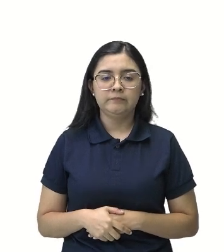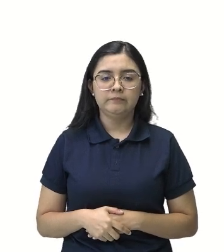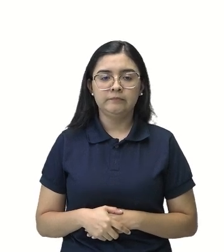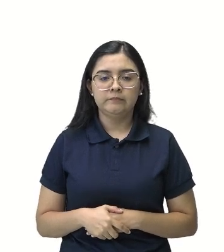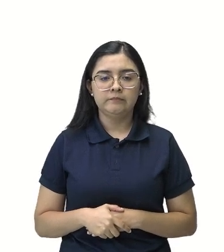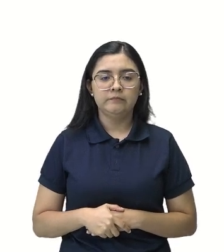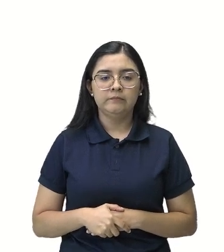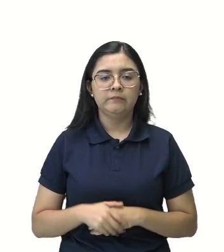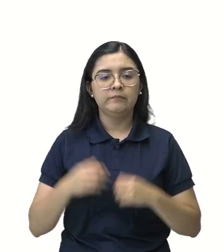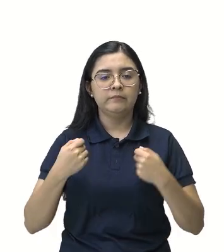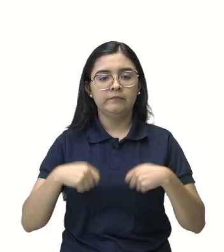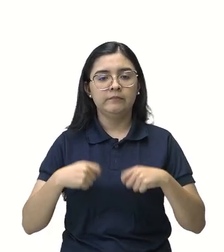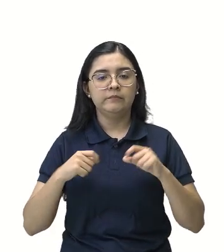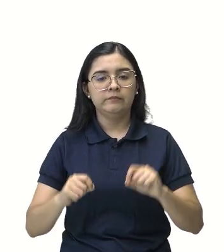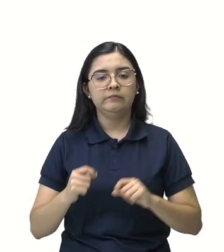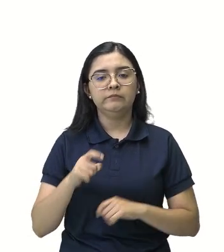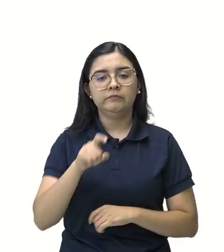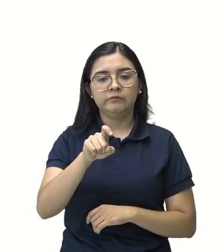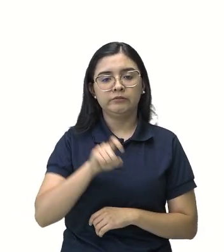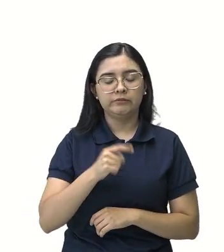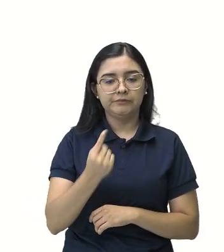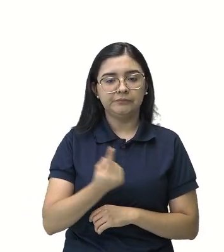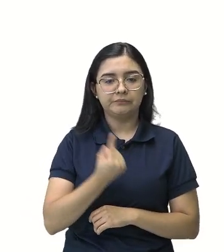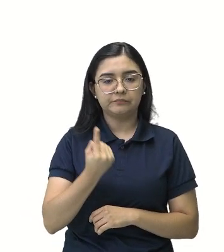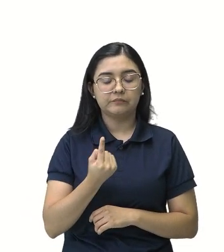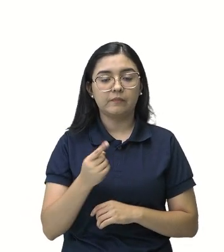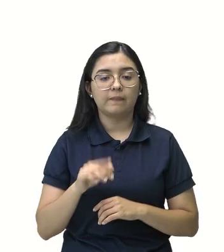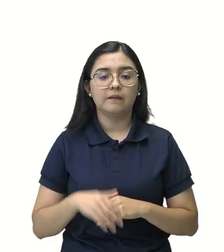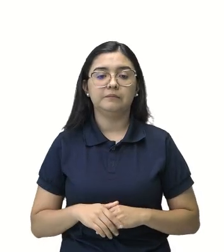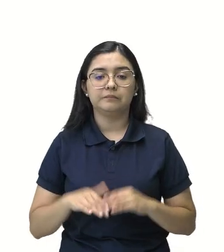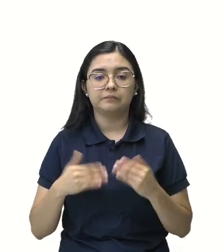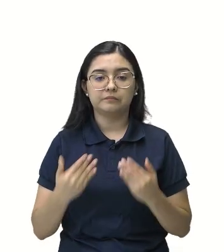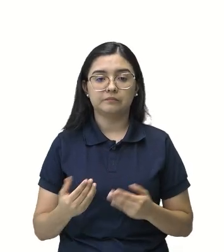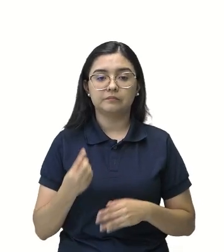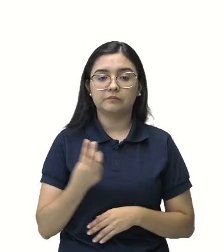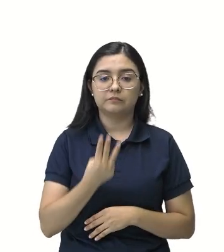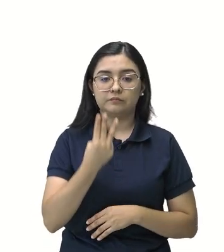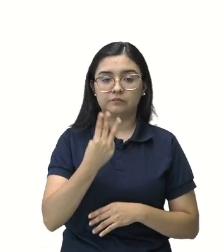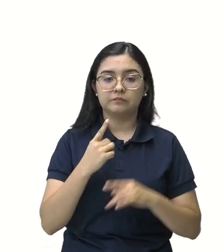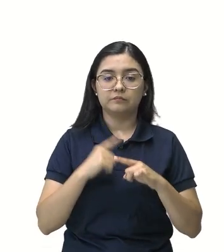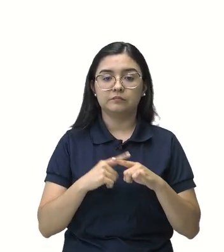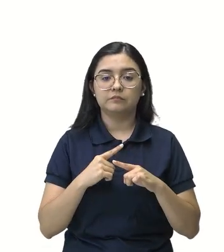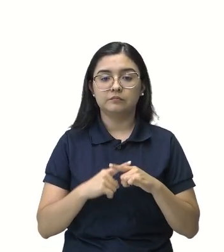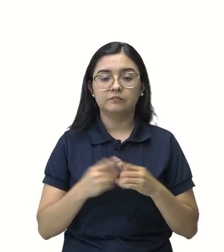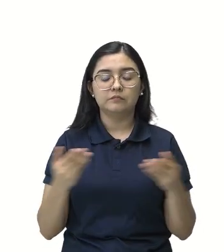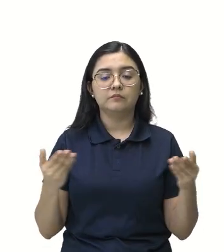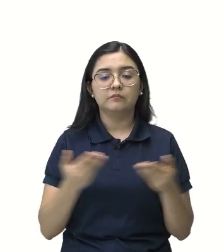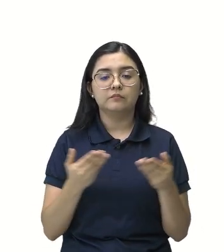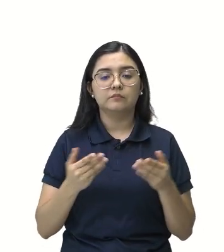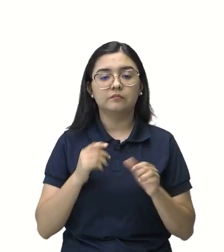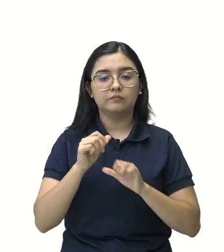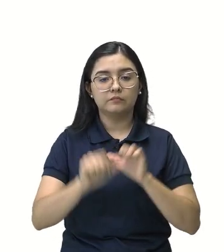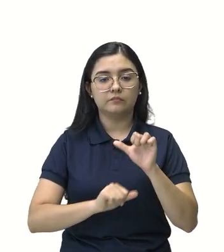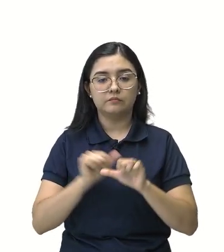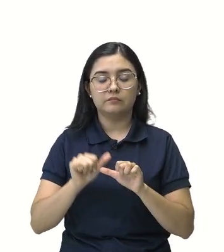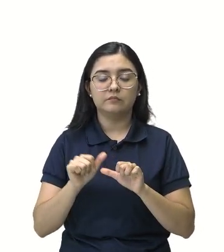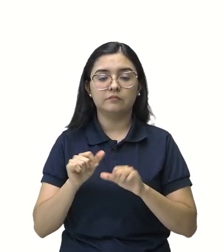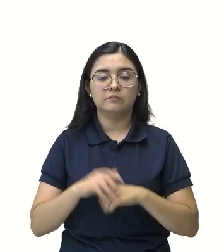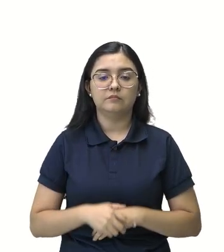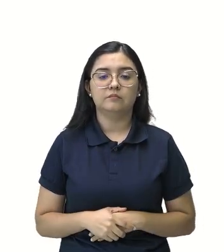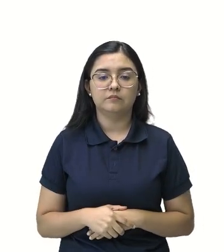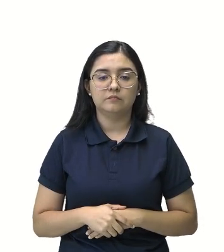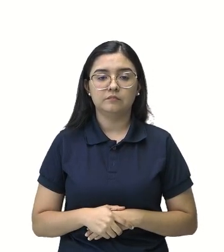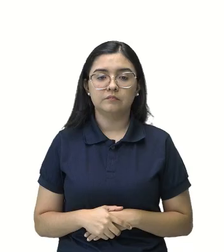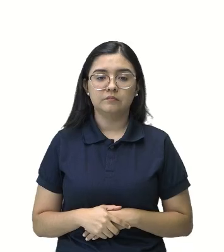Tá? Eu preciso deixar o meu x sozinho, então o 3 que está multiplicando vai passar para o outro lado com a